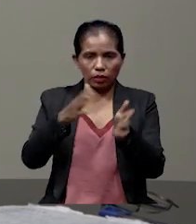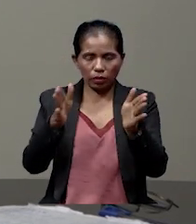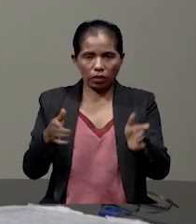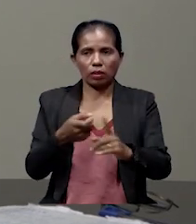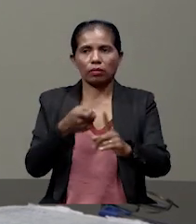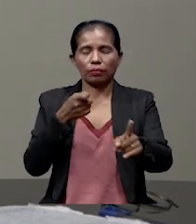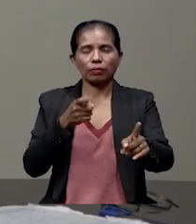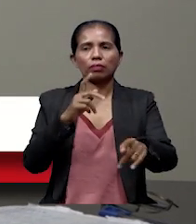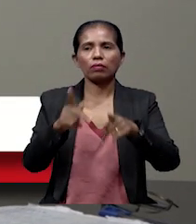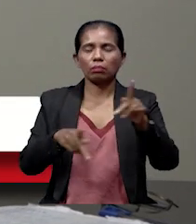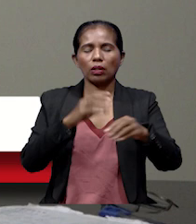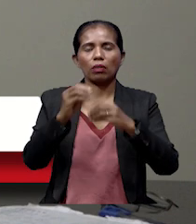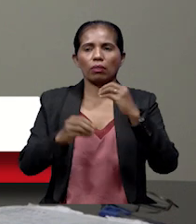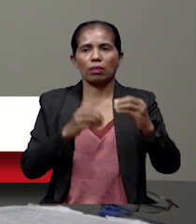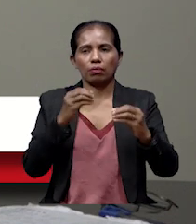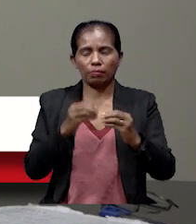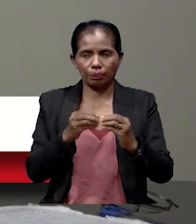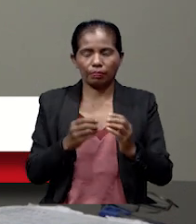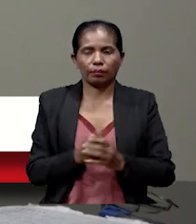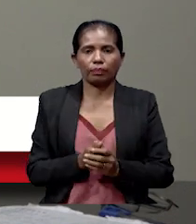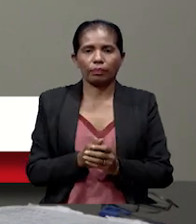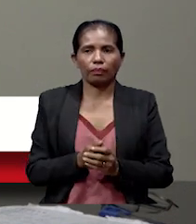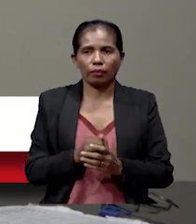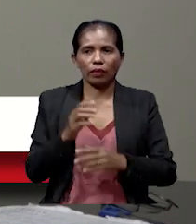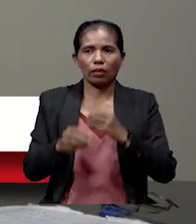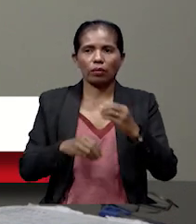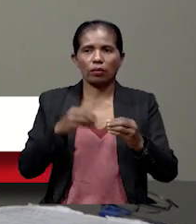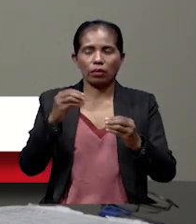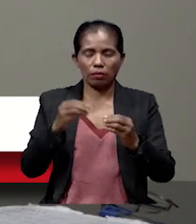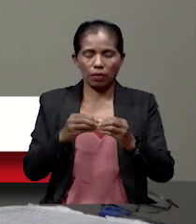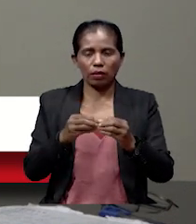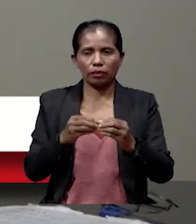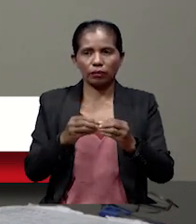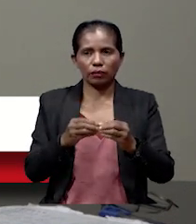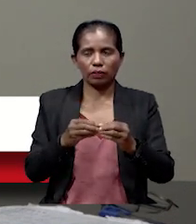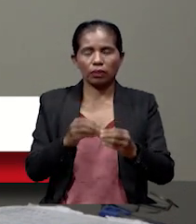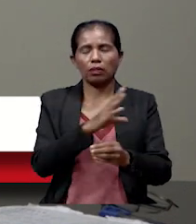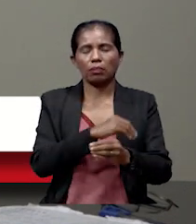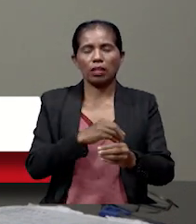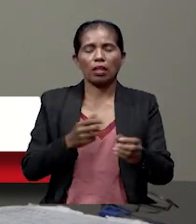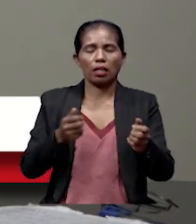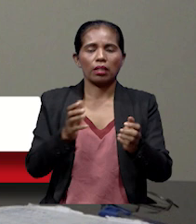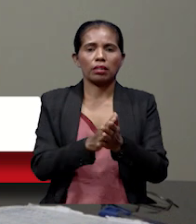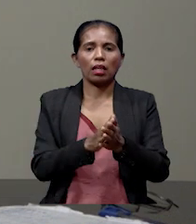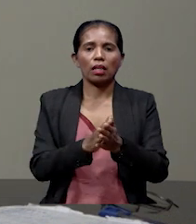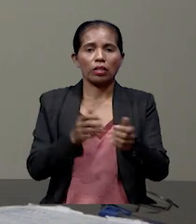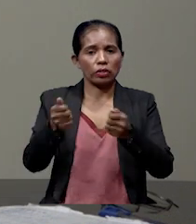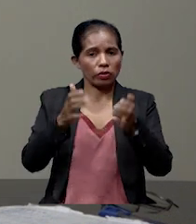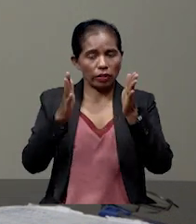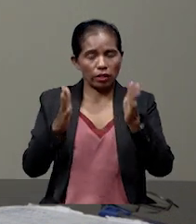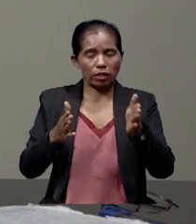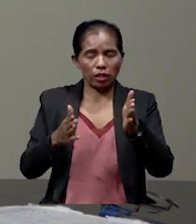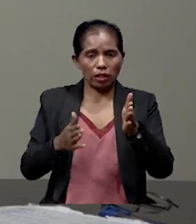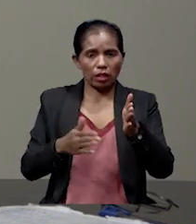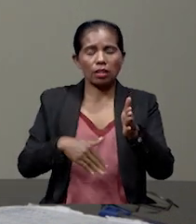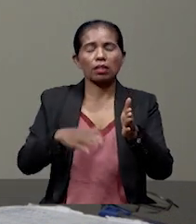comandantes de Conaba, que já Conaba, o condutor se já tarifa. Né? Nebe cari, o condutor se